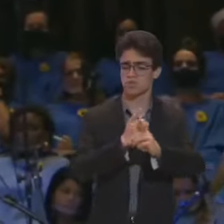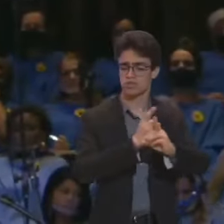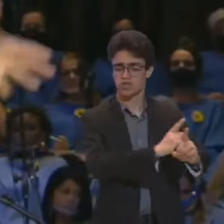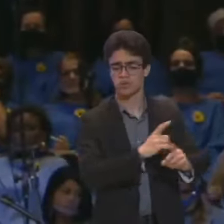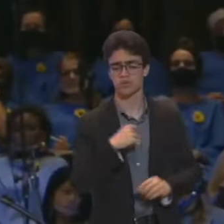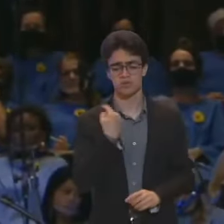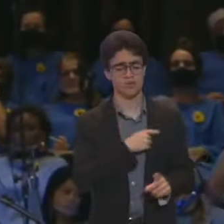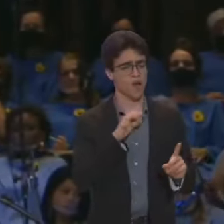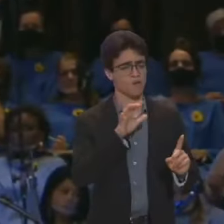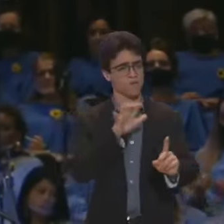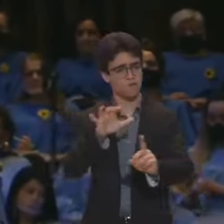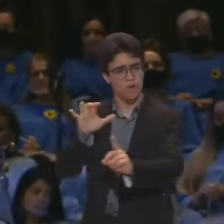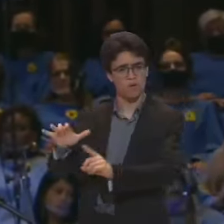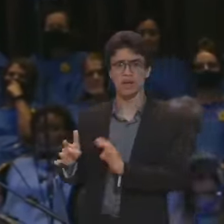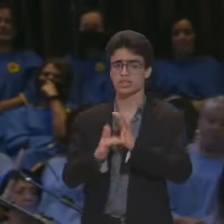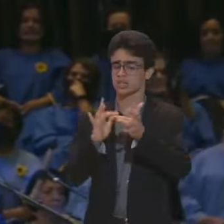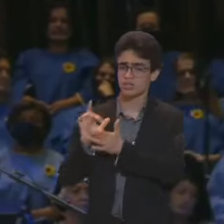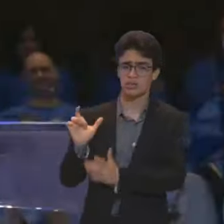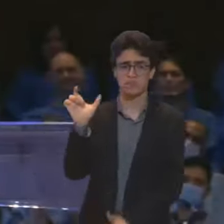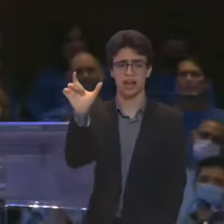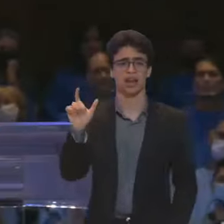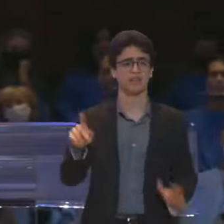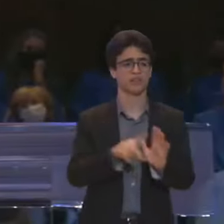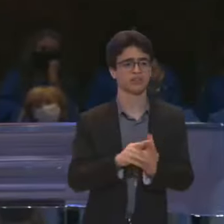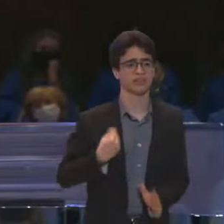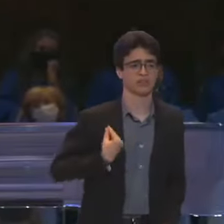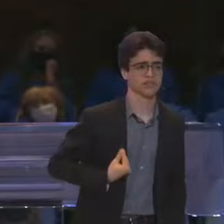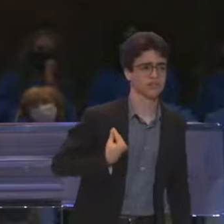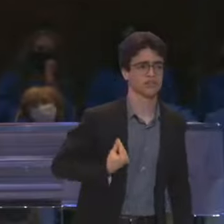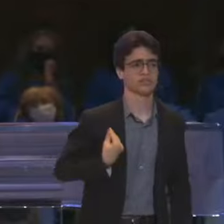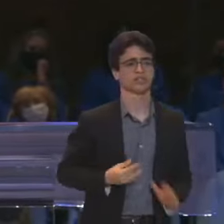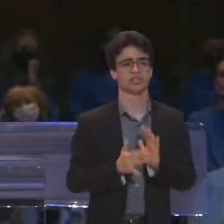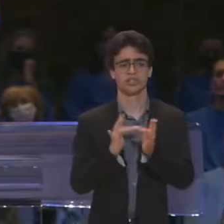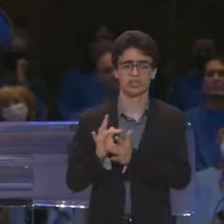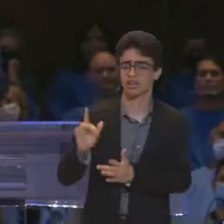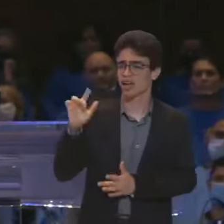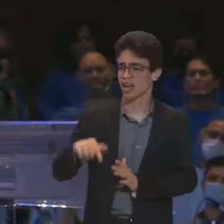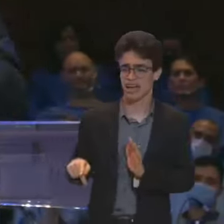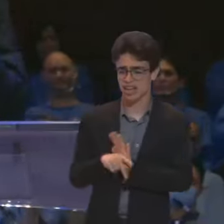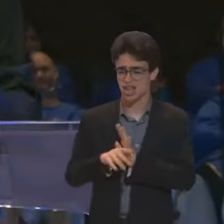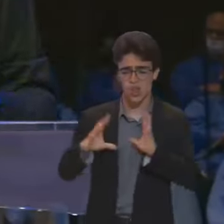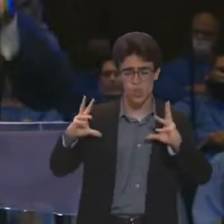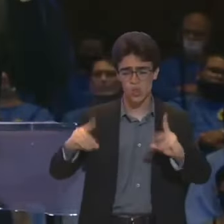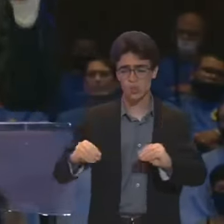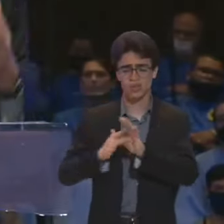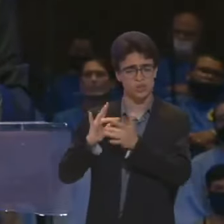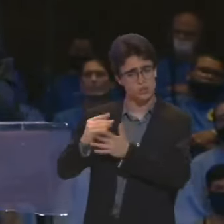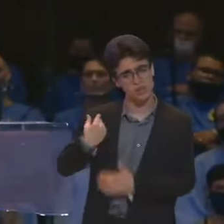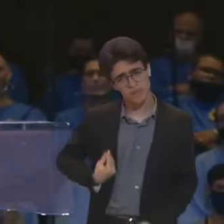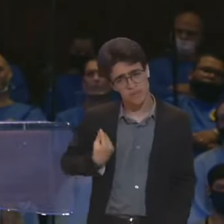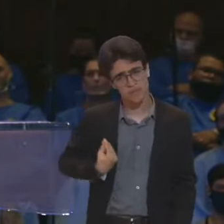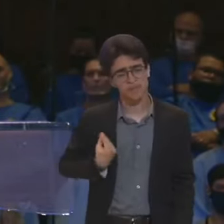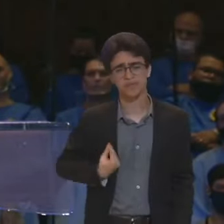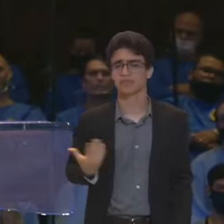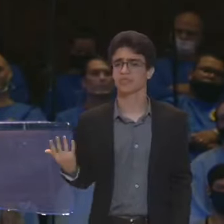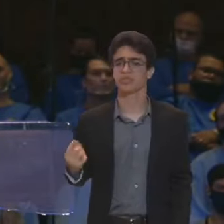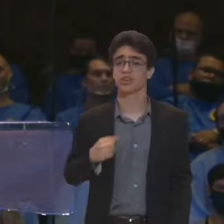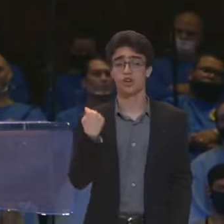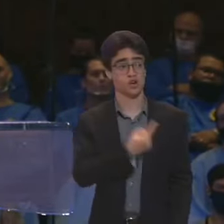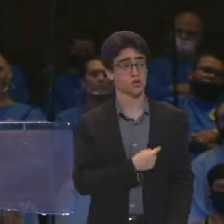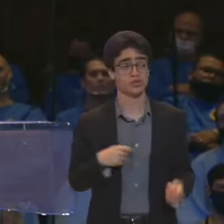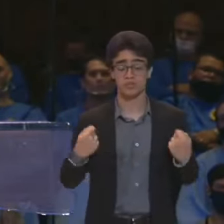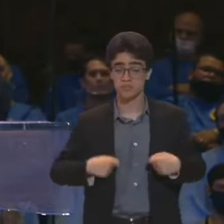a verdade da vida, com o verbo da vida, com a luz da vida, com o pão da vida, com a água da vida, é essa obra que a gente tem